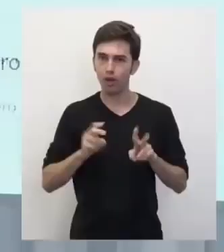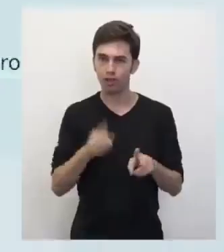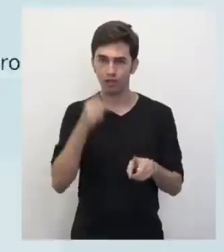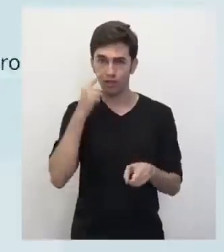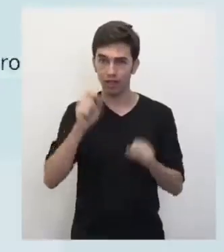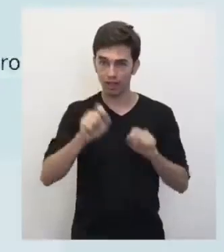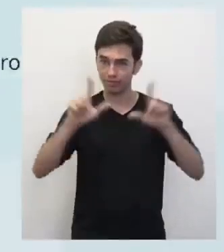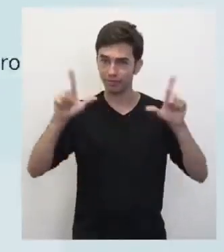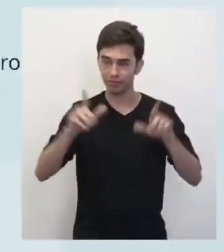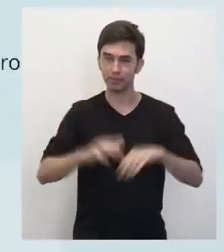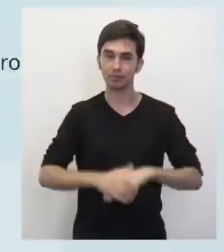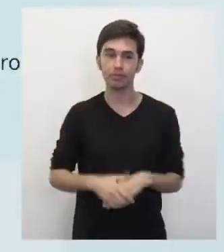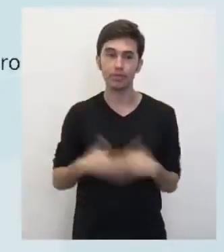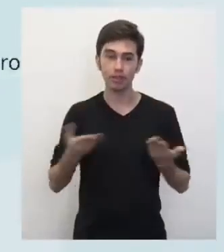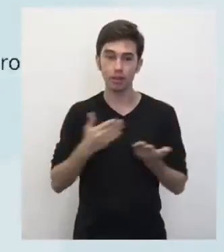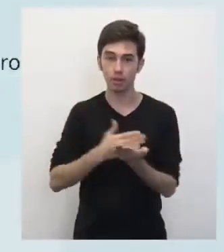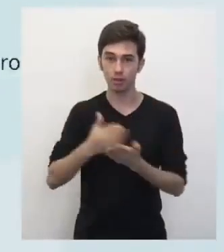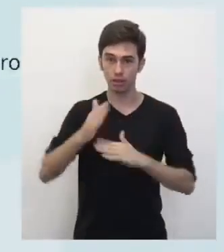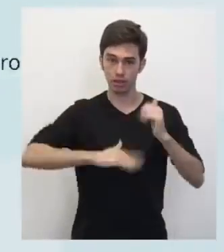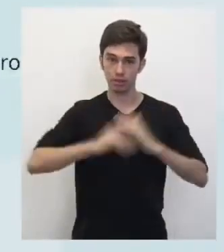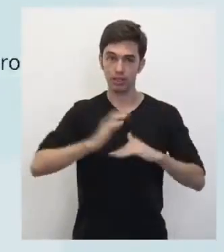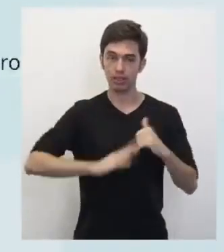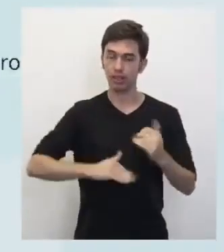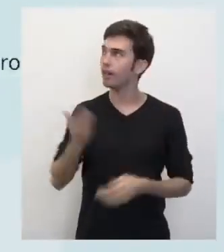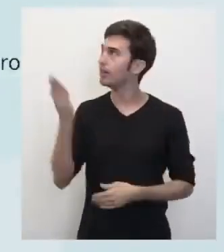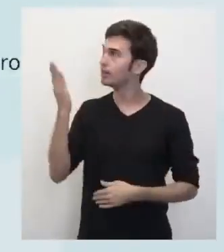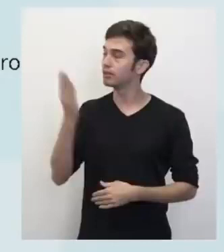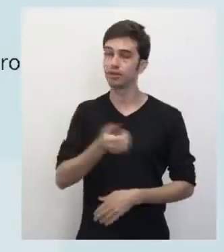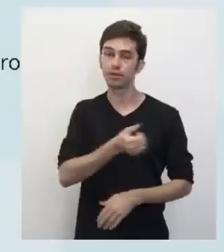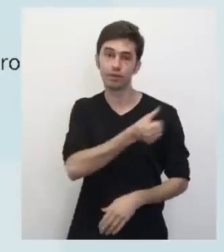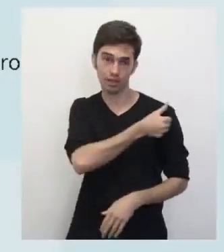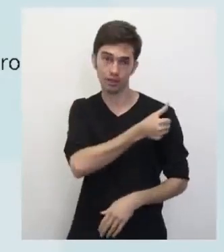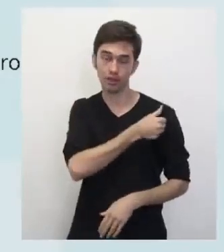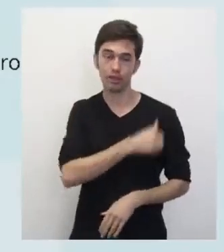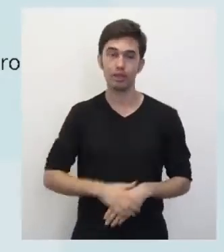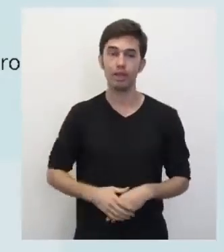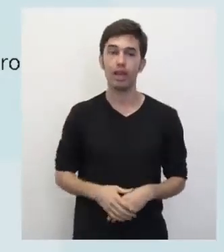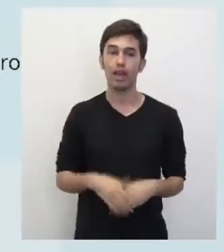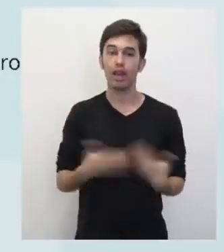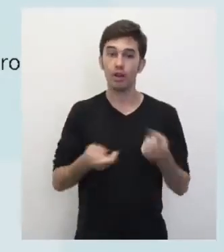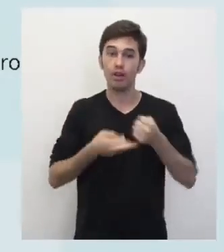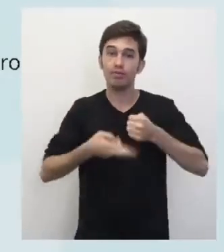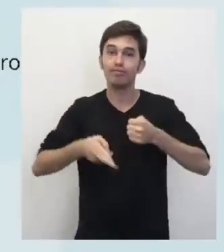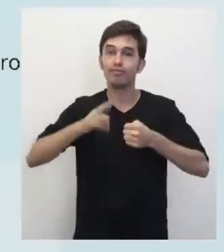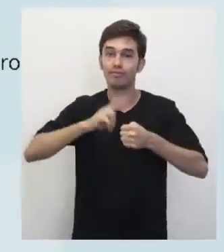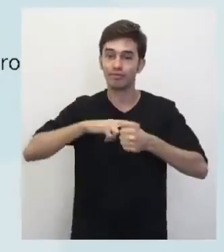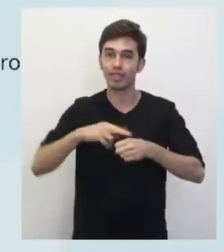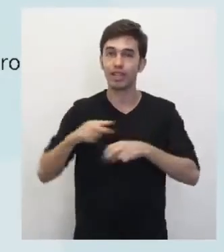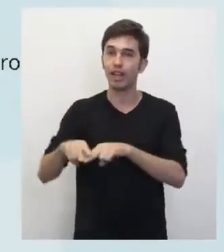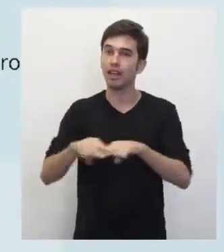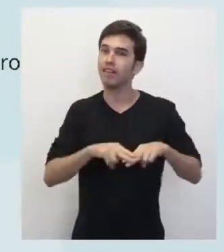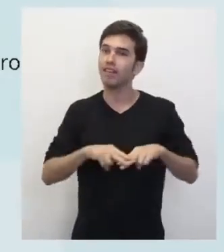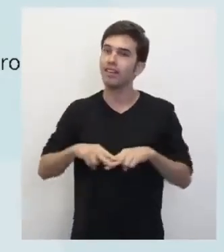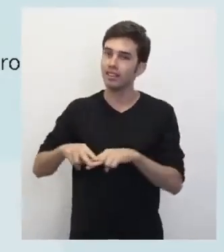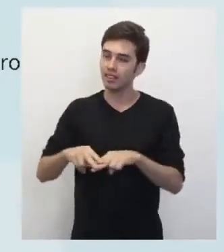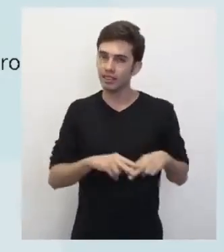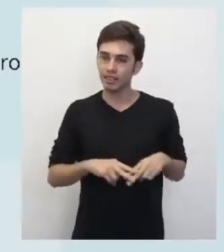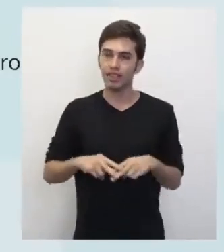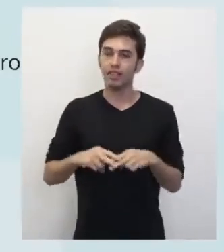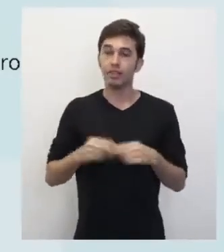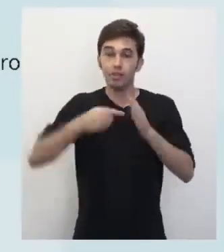nós fizemos o ano passado. Então, a habilidade é do sexto ano, né, como eu comentei, é uma revisão aí, né? Uma revisão